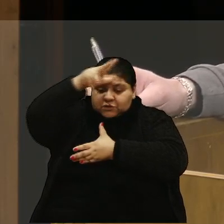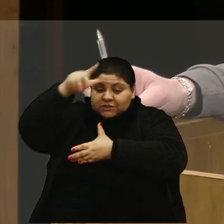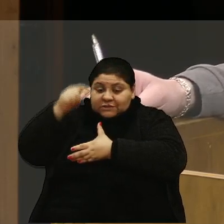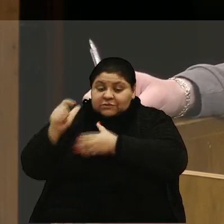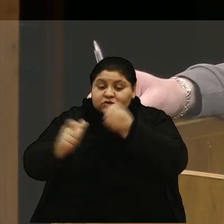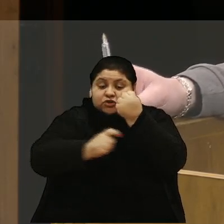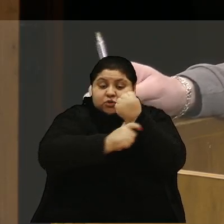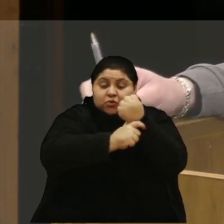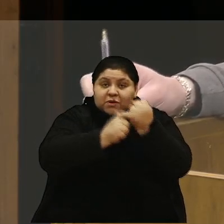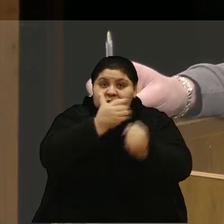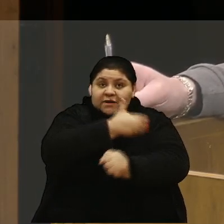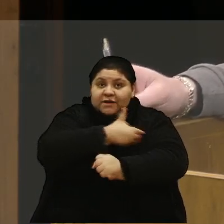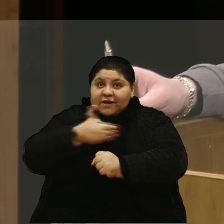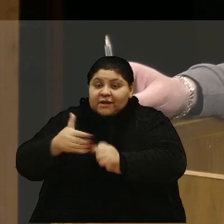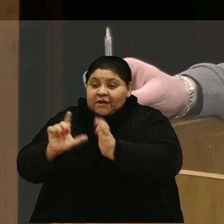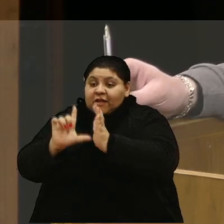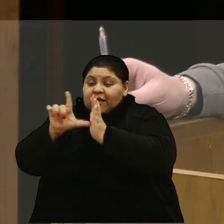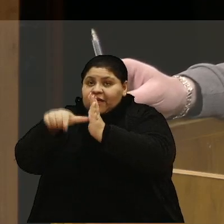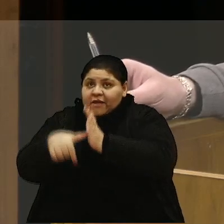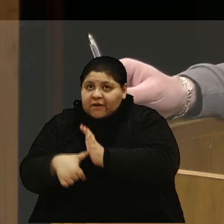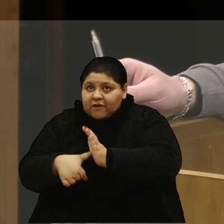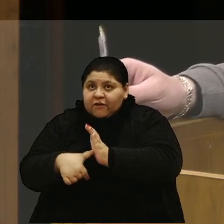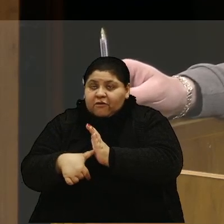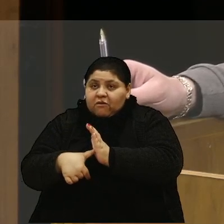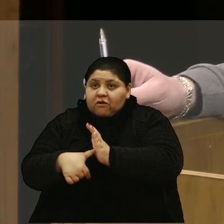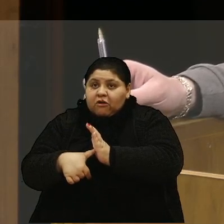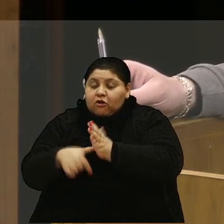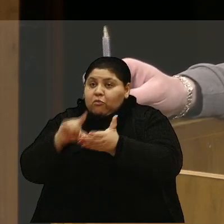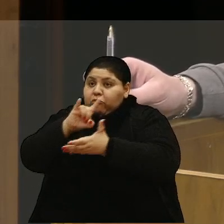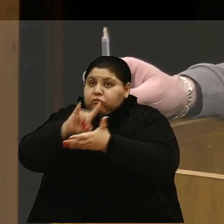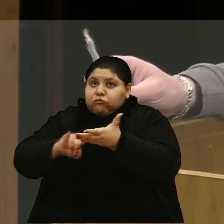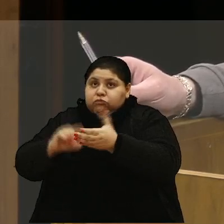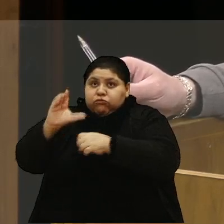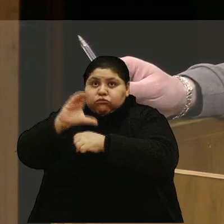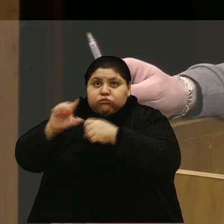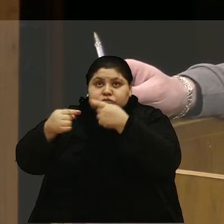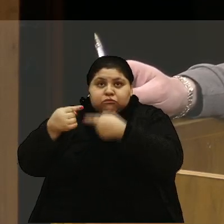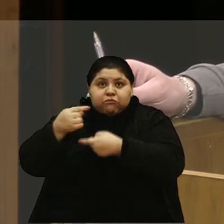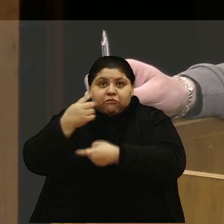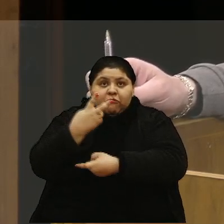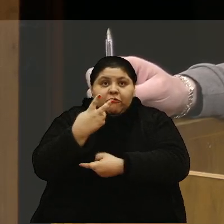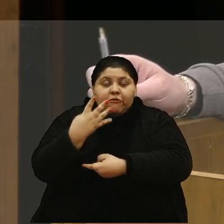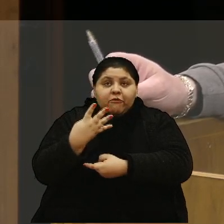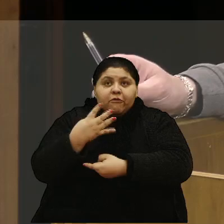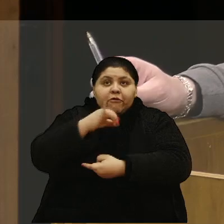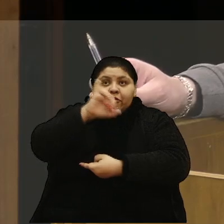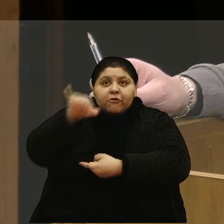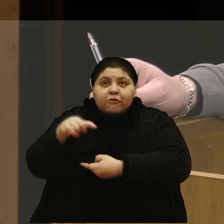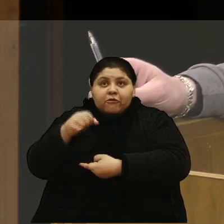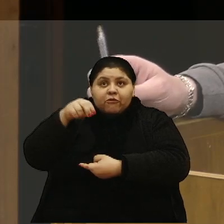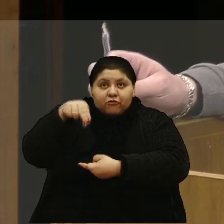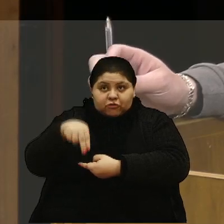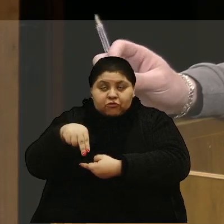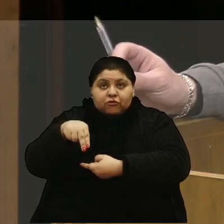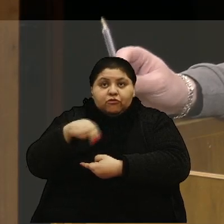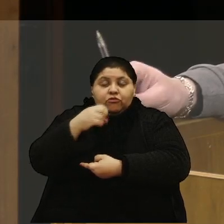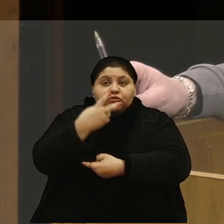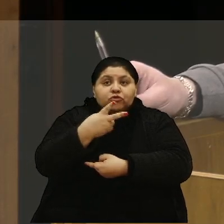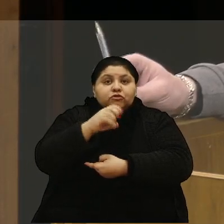Pública. Depois do parecer de inconstitucionalidade, em 24 de junho do mesmo ano,